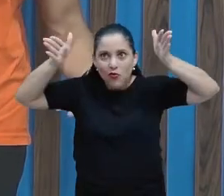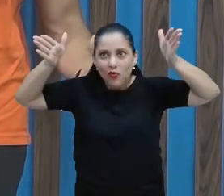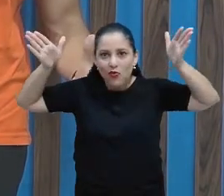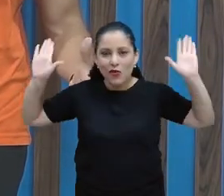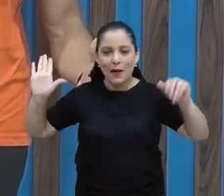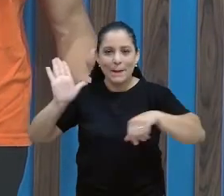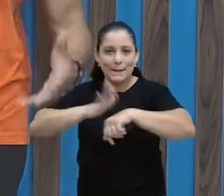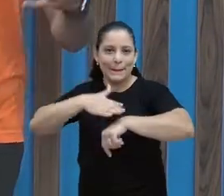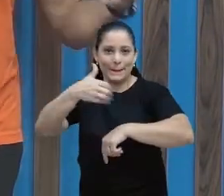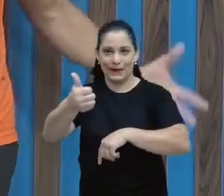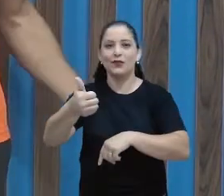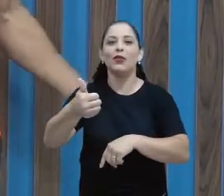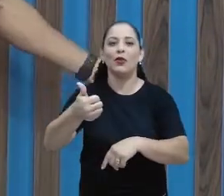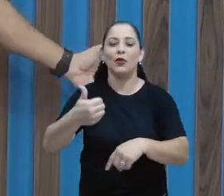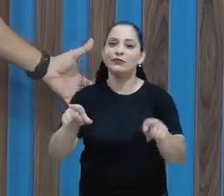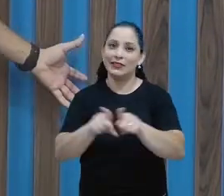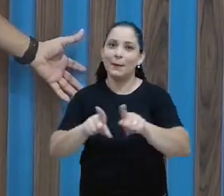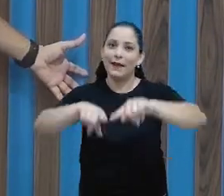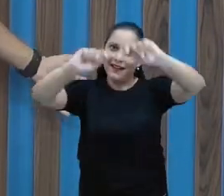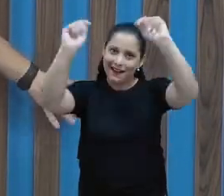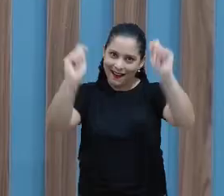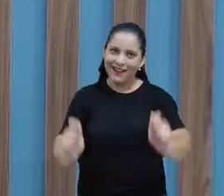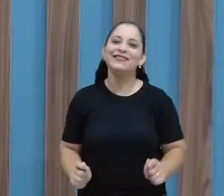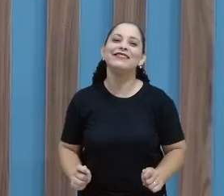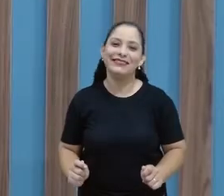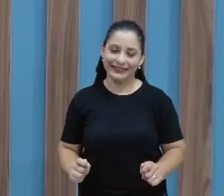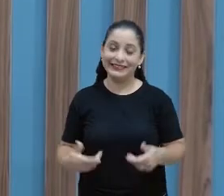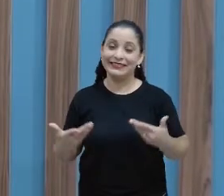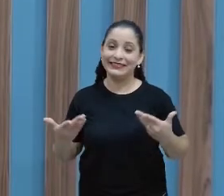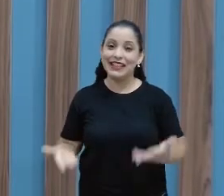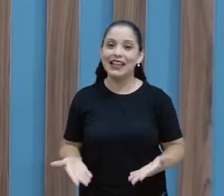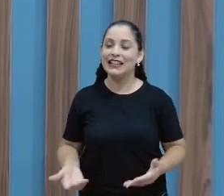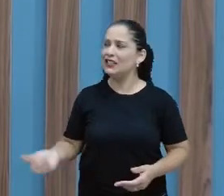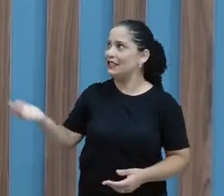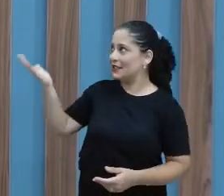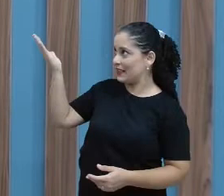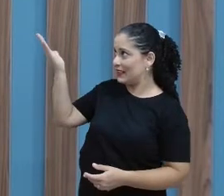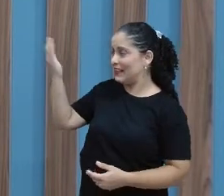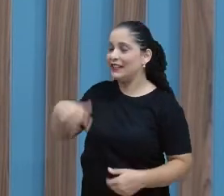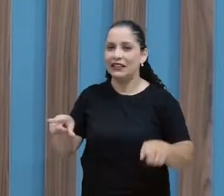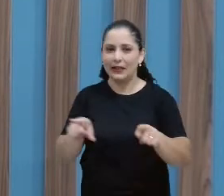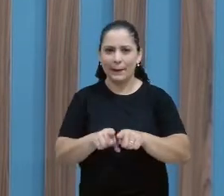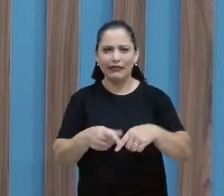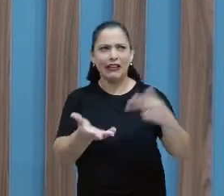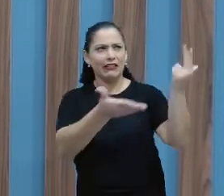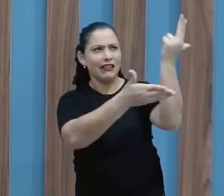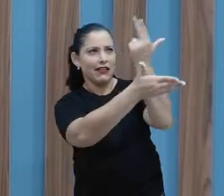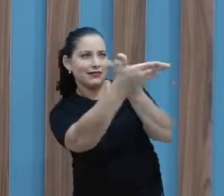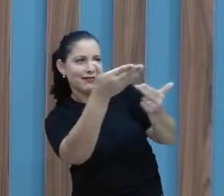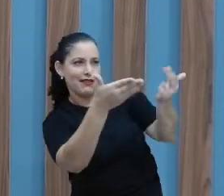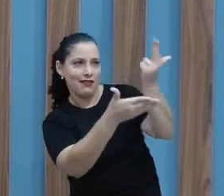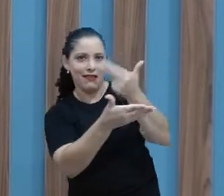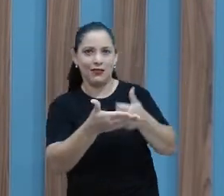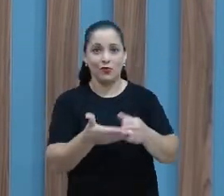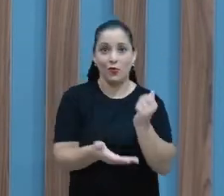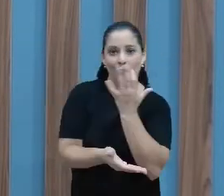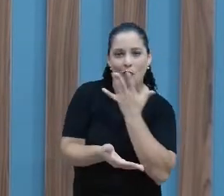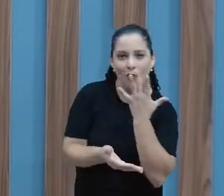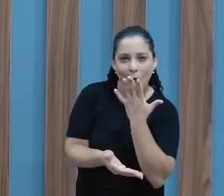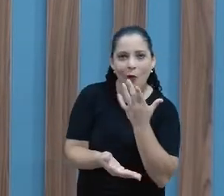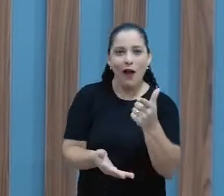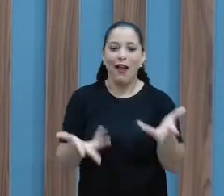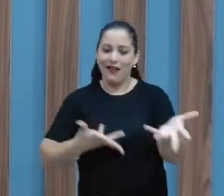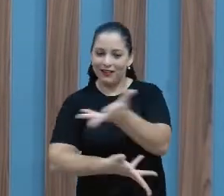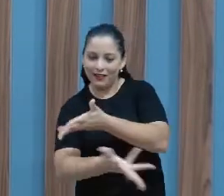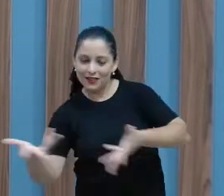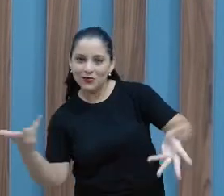mais interessante. Que também é arte, né, professora? Sim, sim, isso aí, gente, está dentro do design, né? E a educação, ela